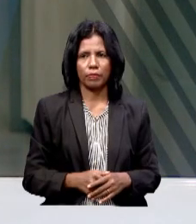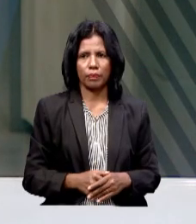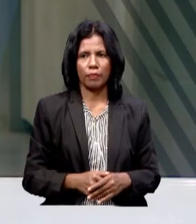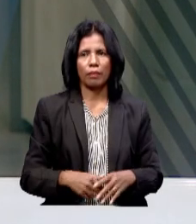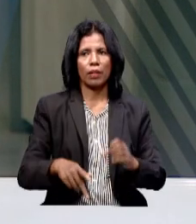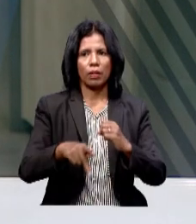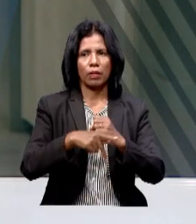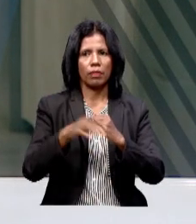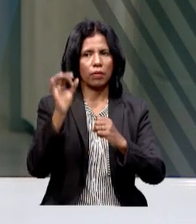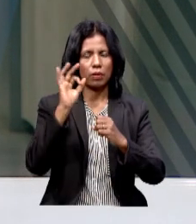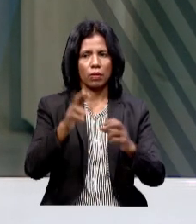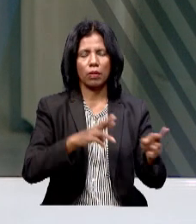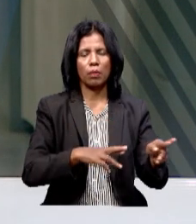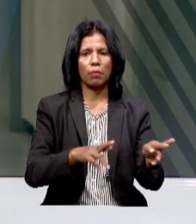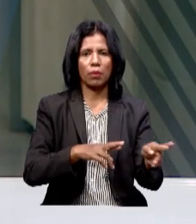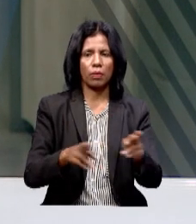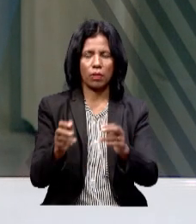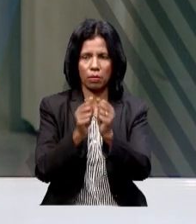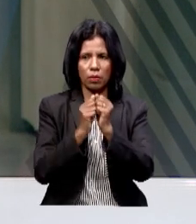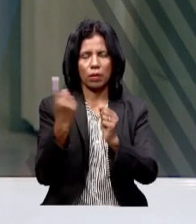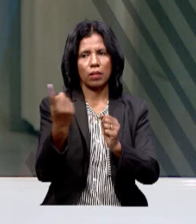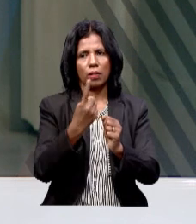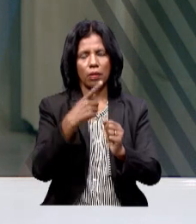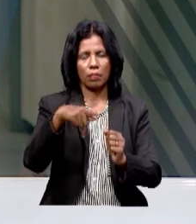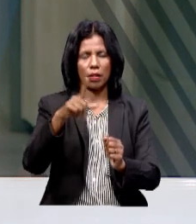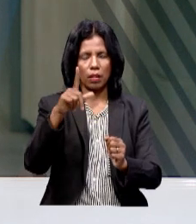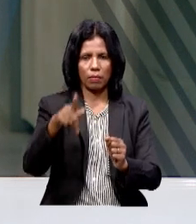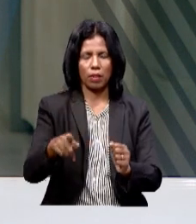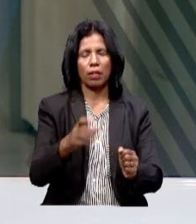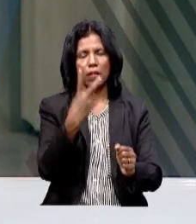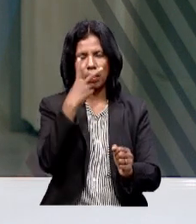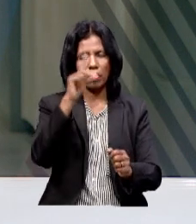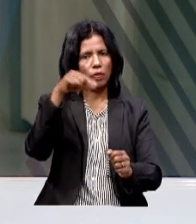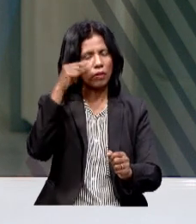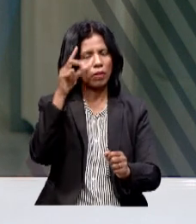Partido Fratelino Kuntu pronto a mutu na fatin ho PLP ho di forma governo da SIA.